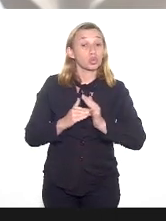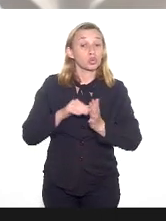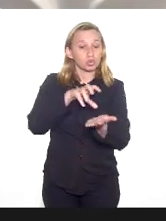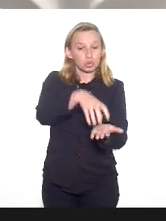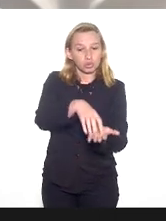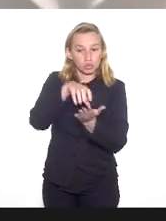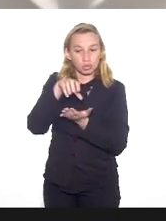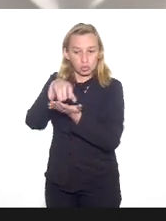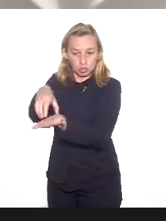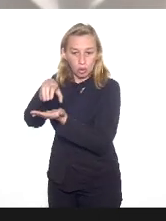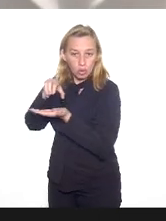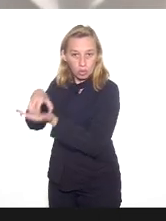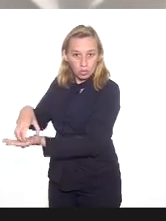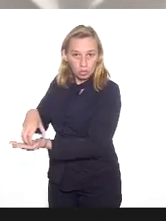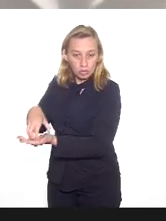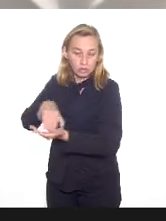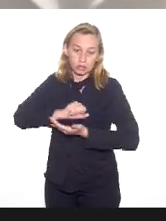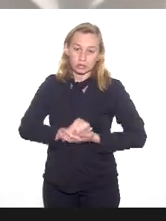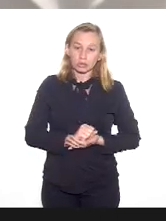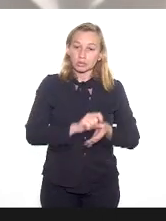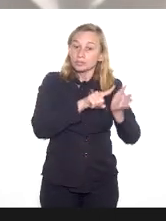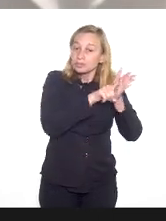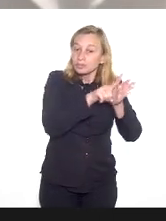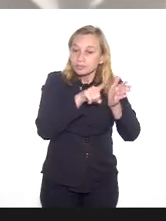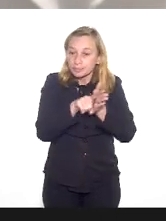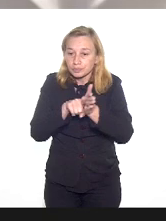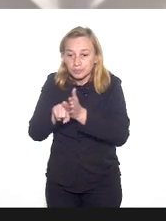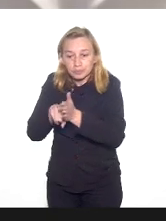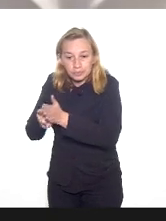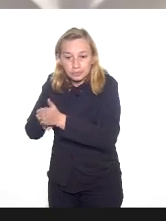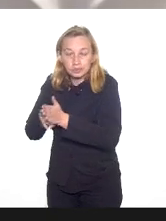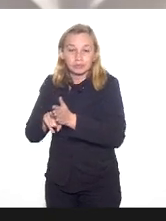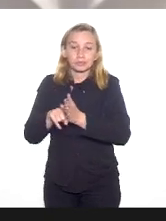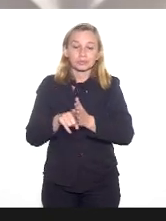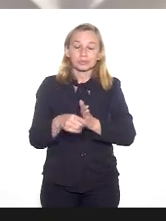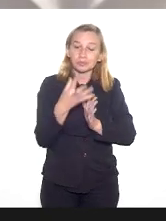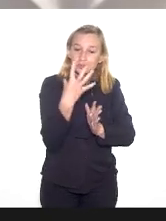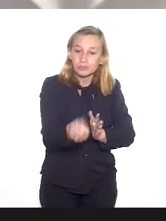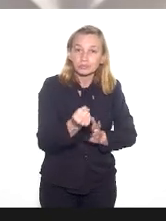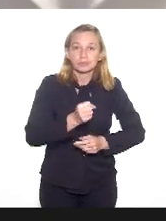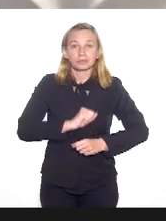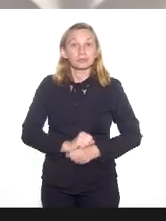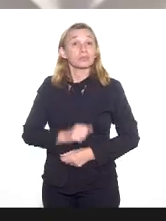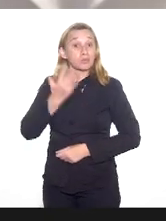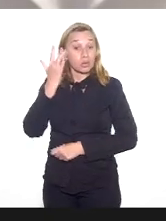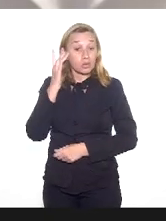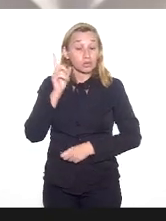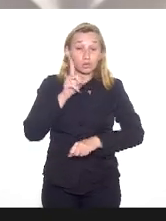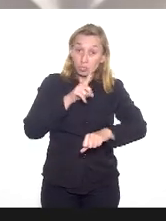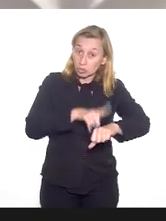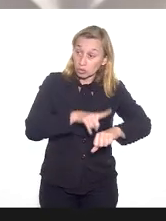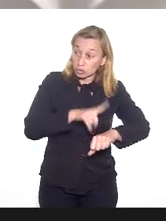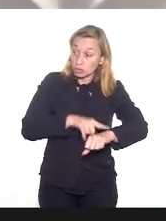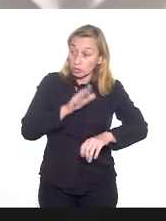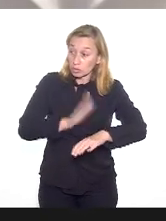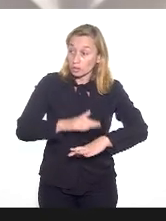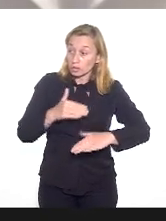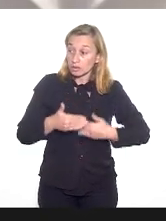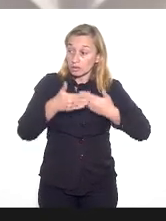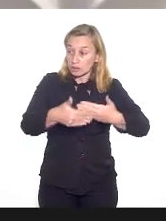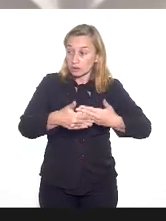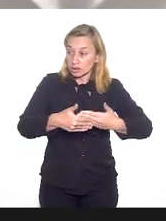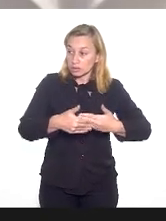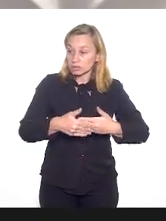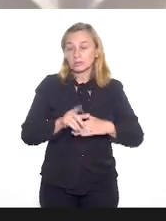estamos demandando para que analisem e tomem providências, eu acho que no momento mais à frente,